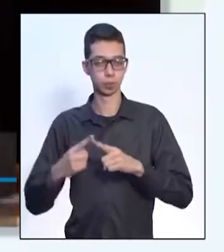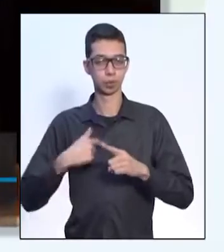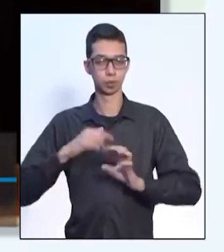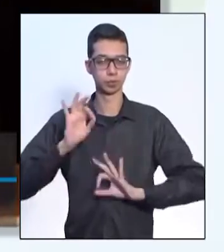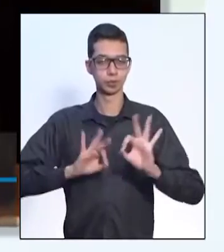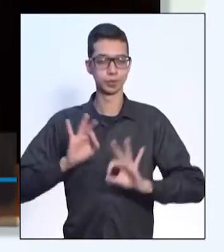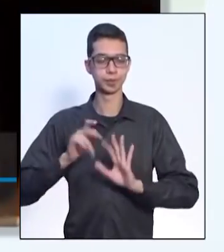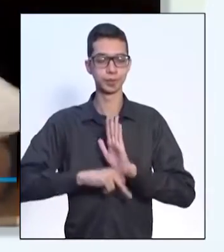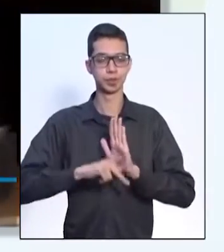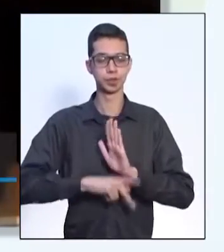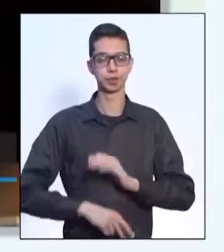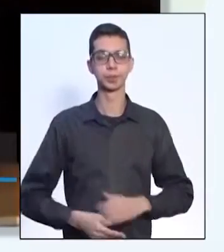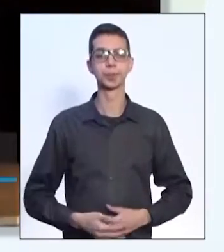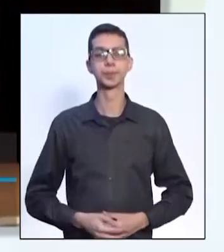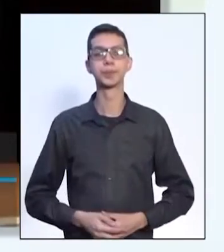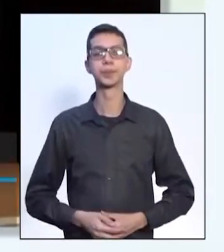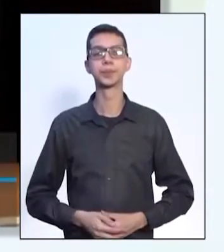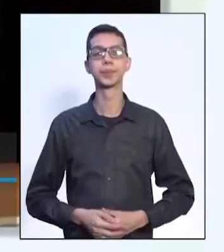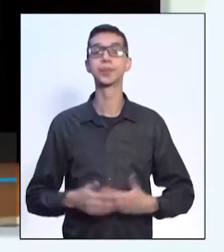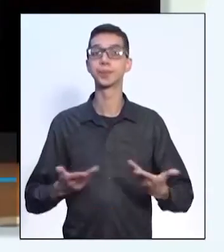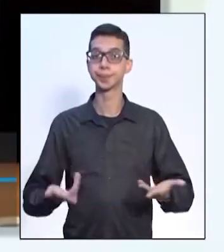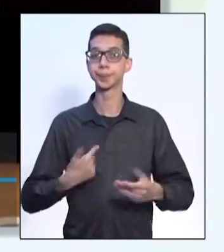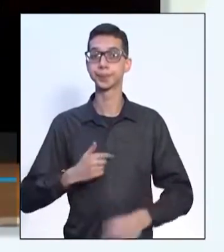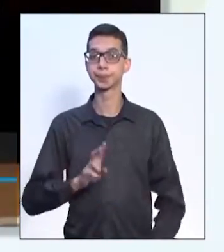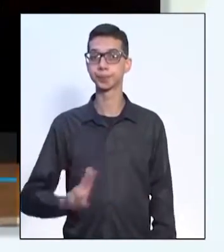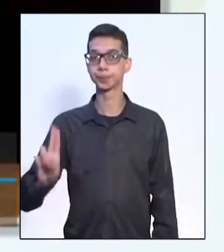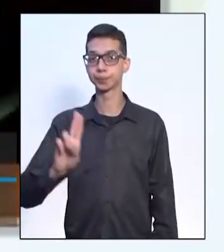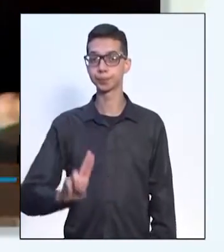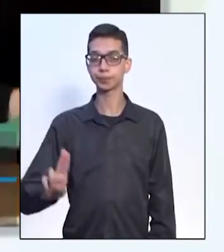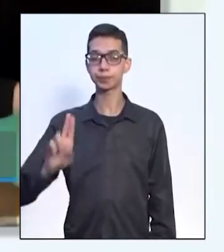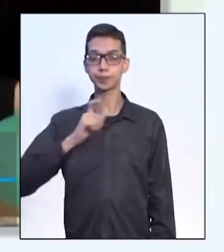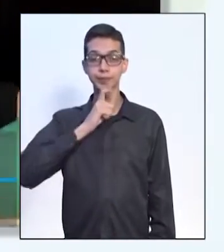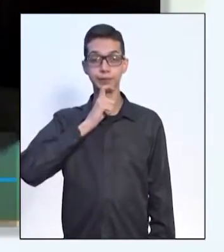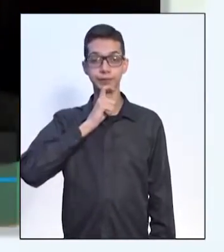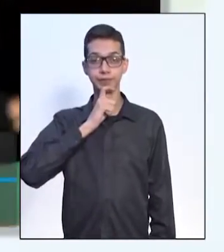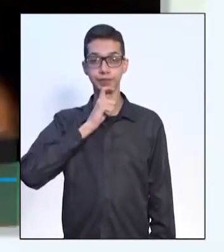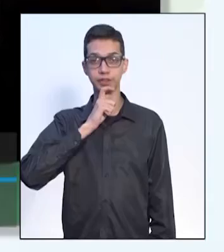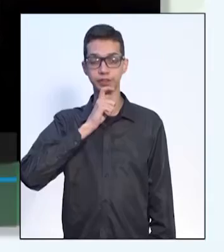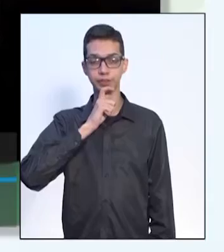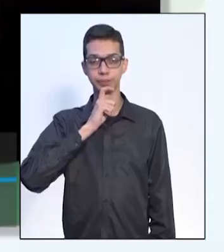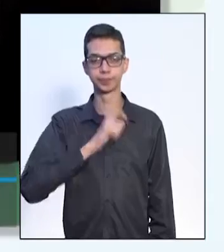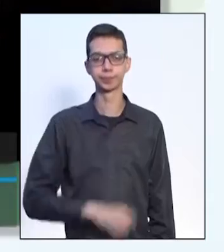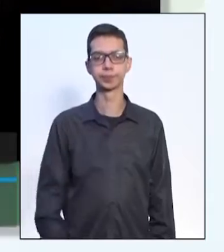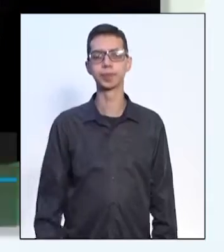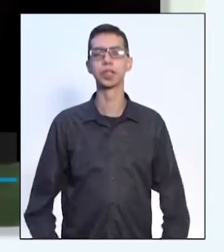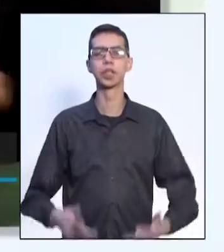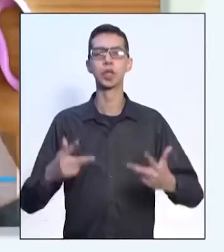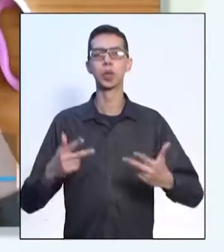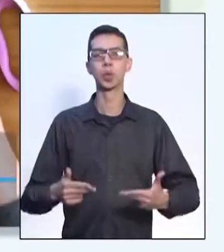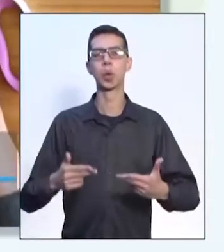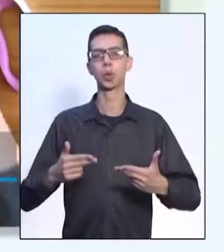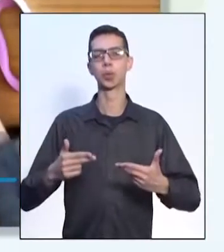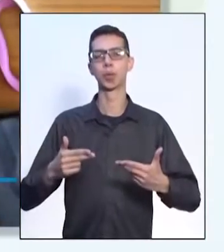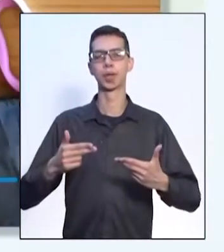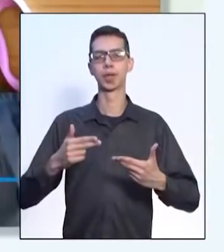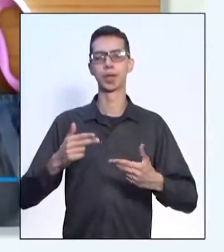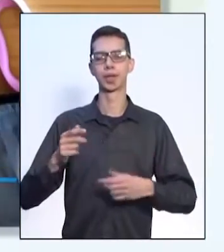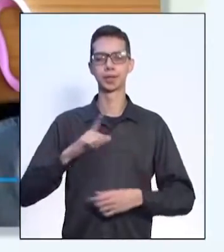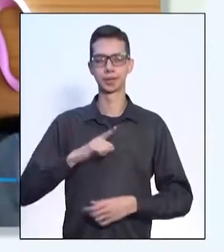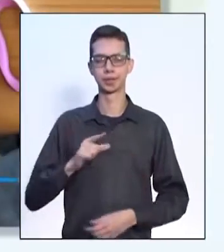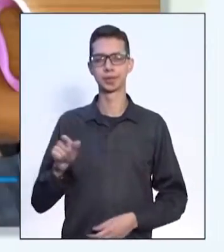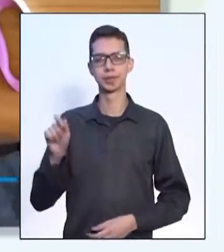uma janela pop-up? Bom, eu vou usar, o verde vai ser a minha persiana. Então, esse papel